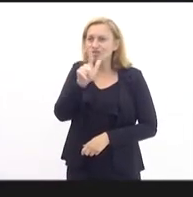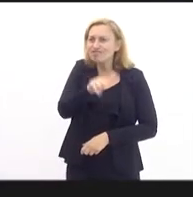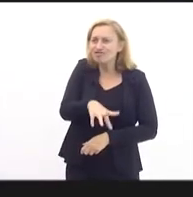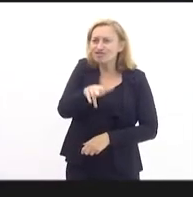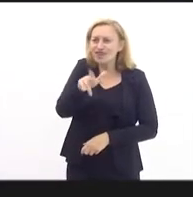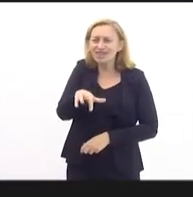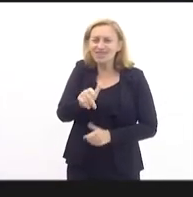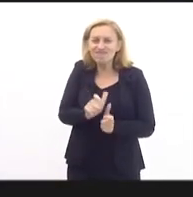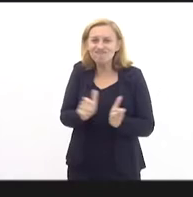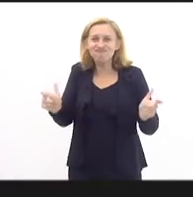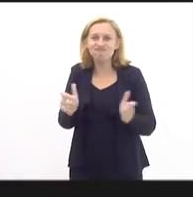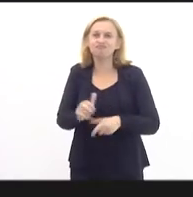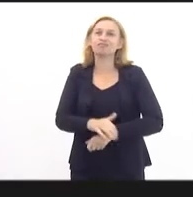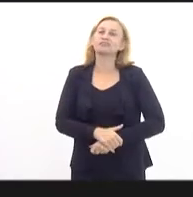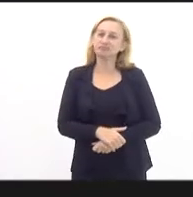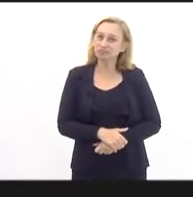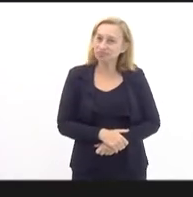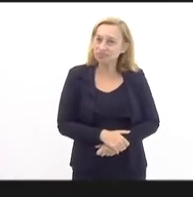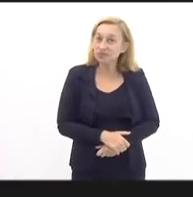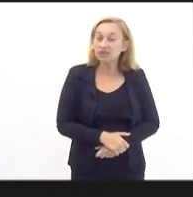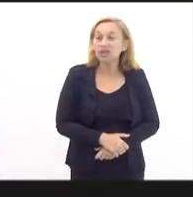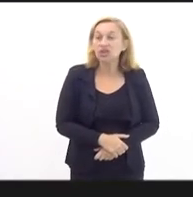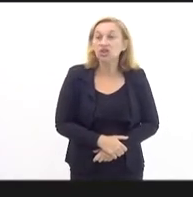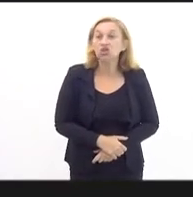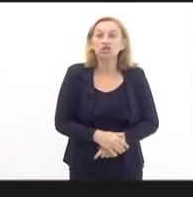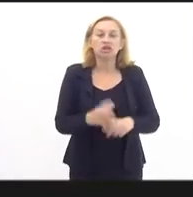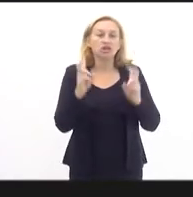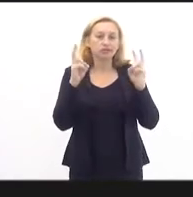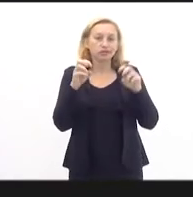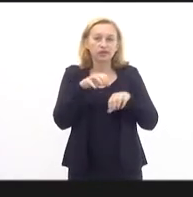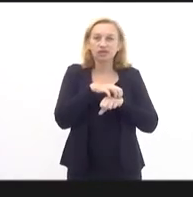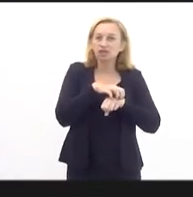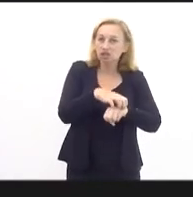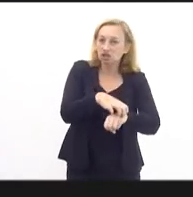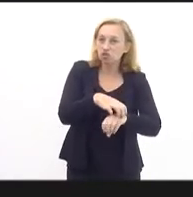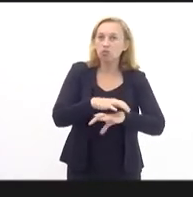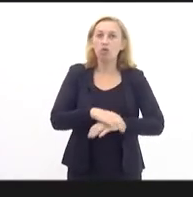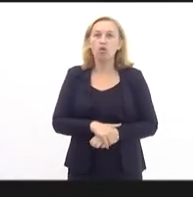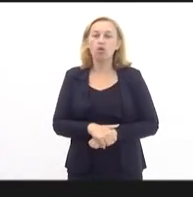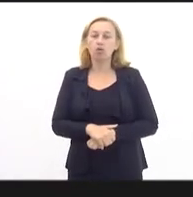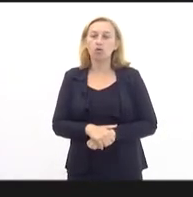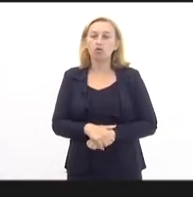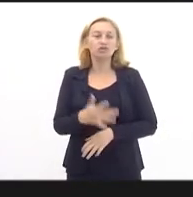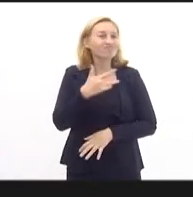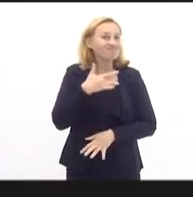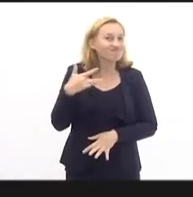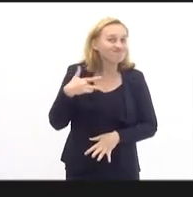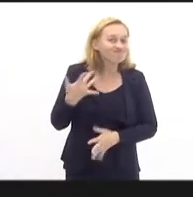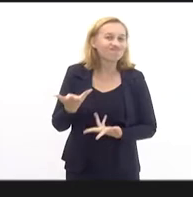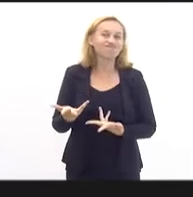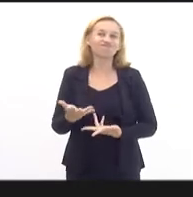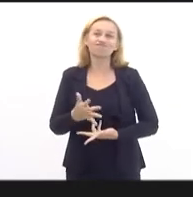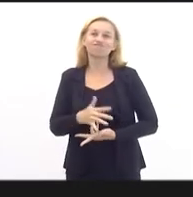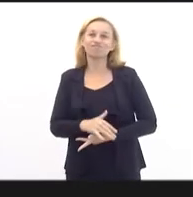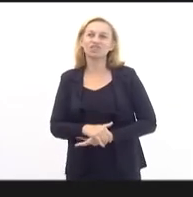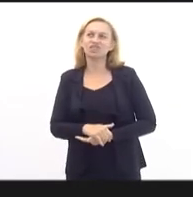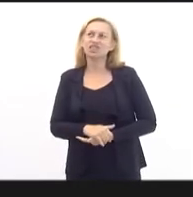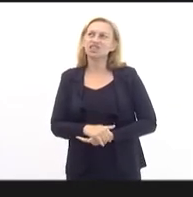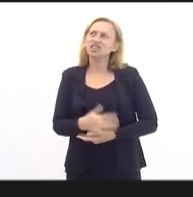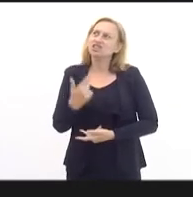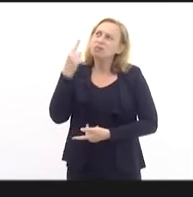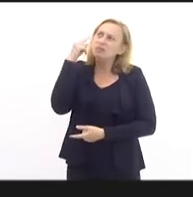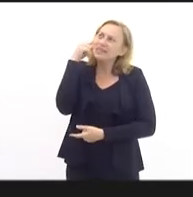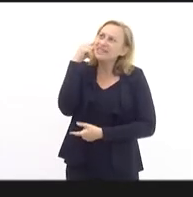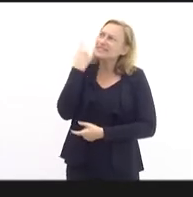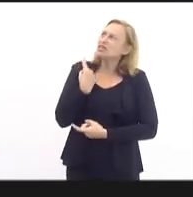diferença muito grande em termos de transporte, em termos de saúde, sabe? E a gente fica